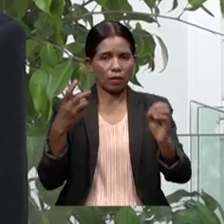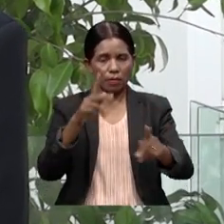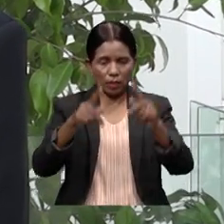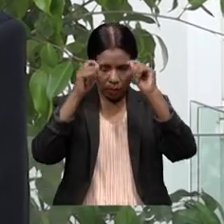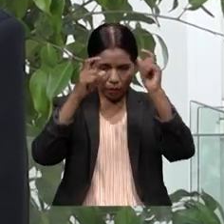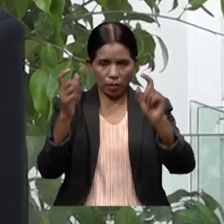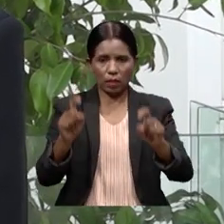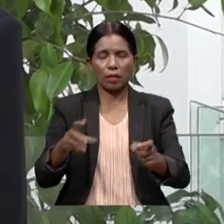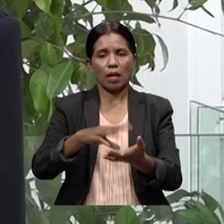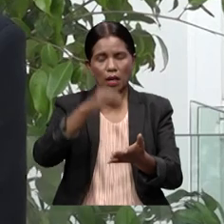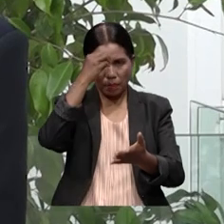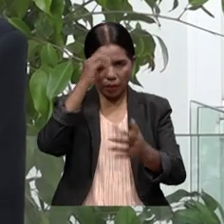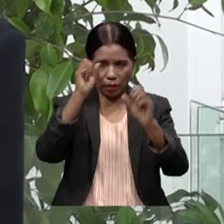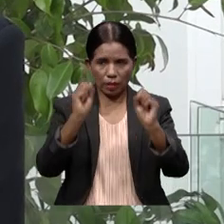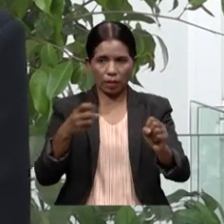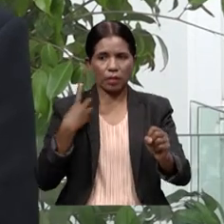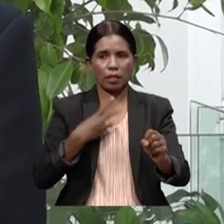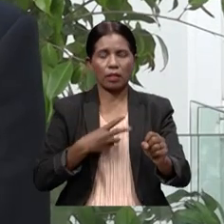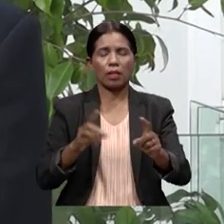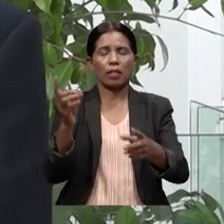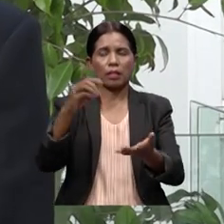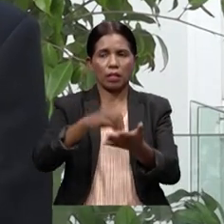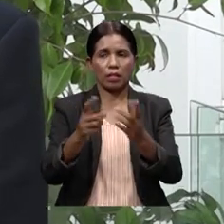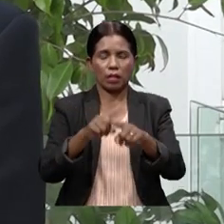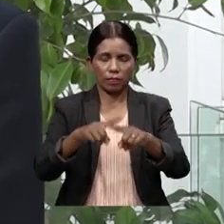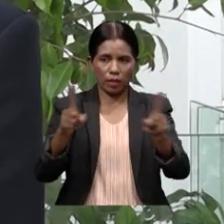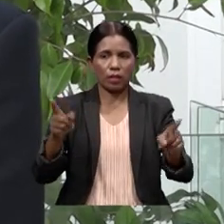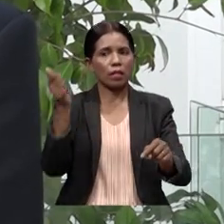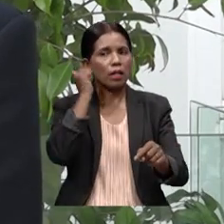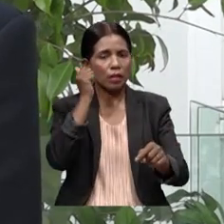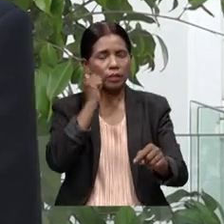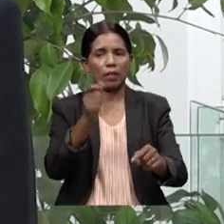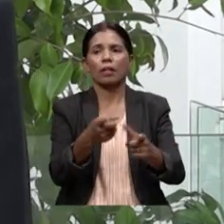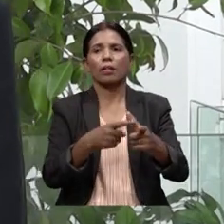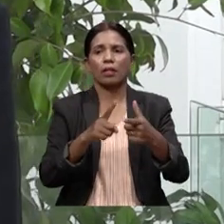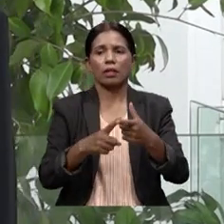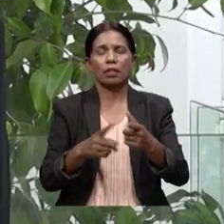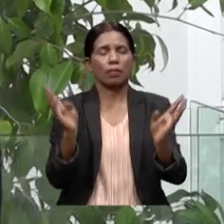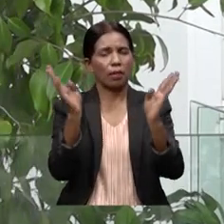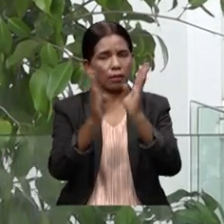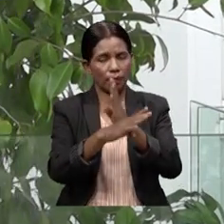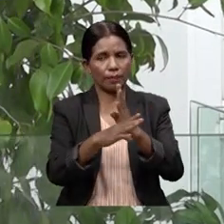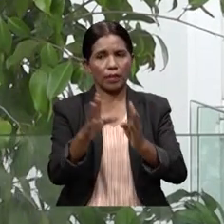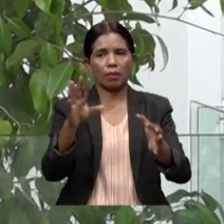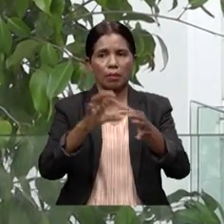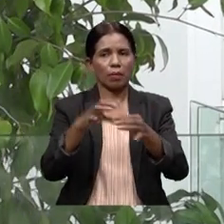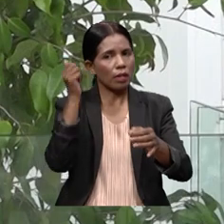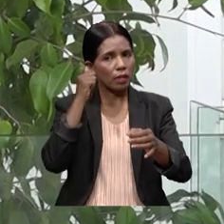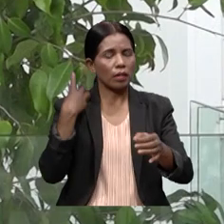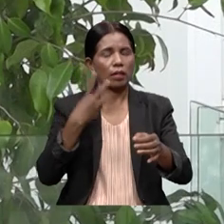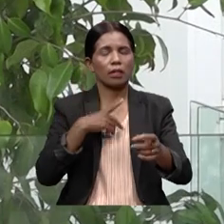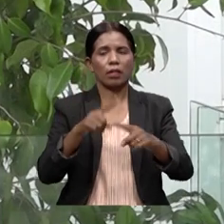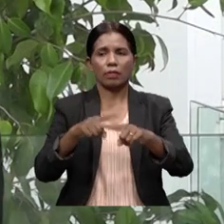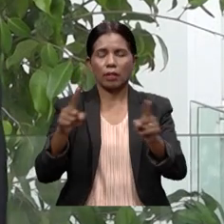que aprender, né, para também marca a diferença aí, e a ASEAN, e também sai membro da ASEAN, mas bem, marca a